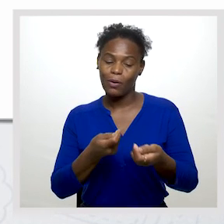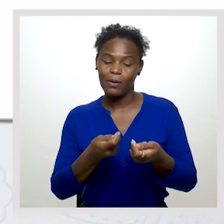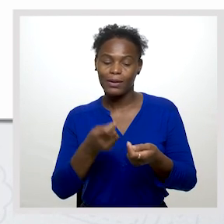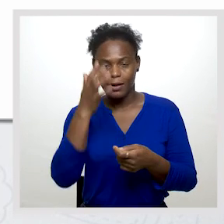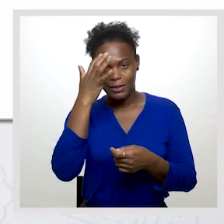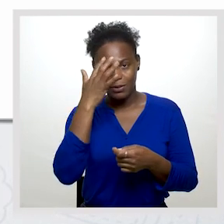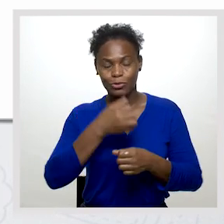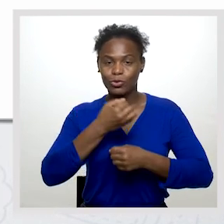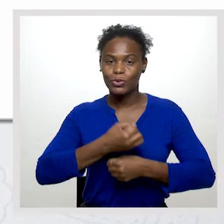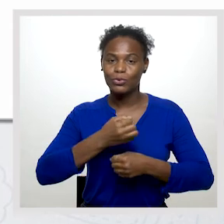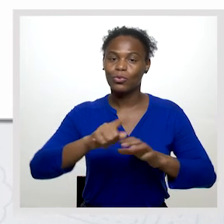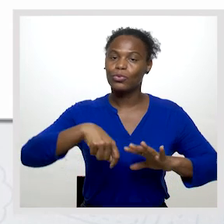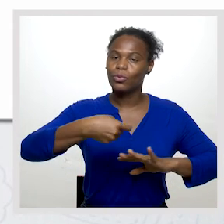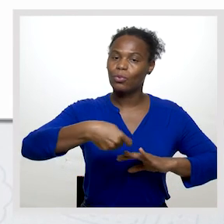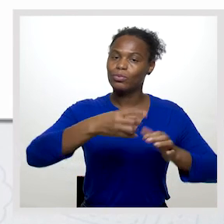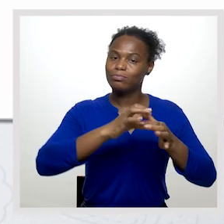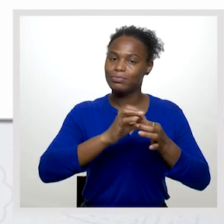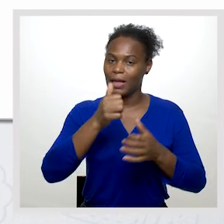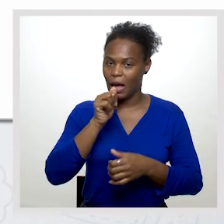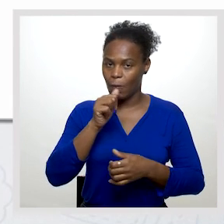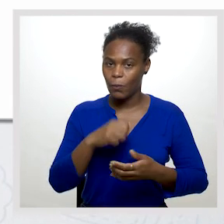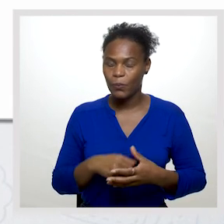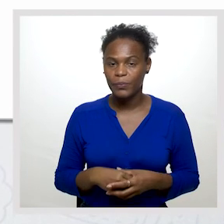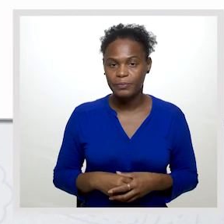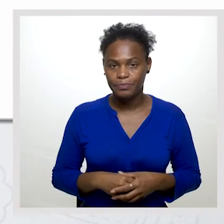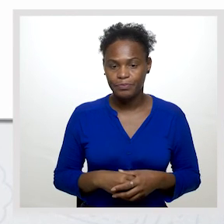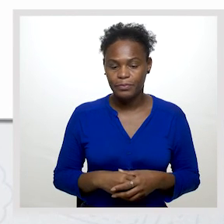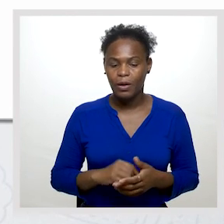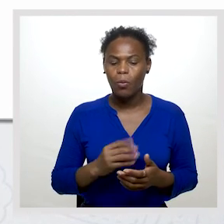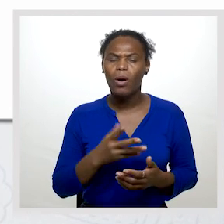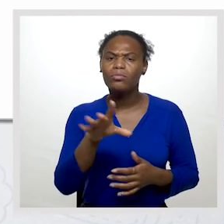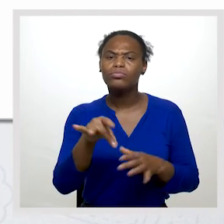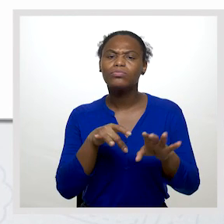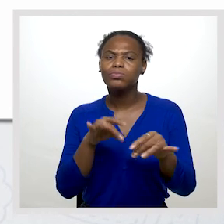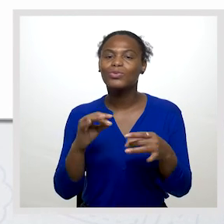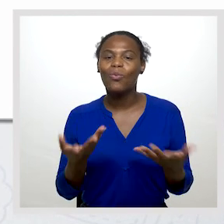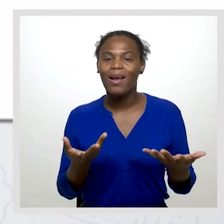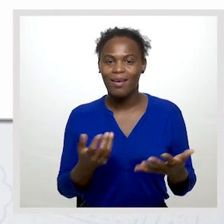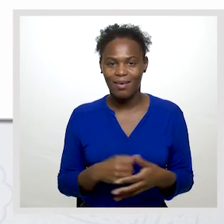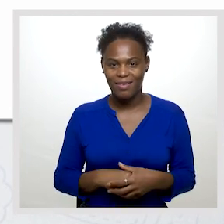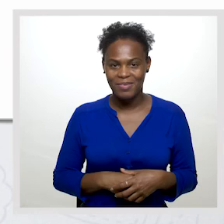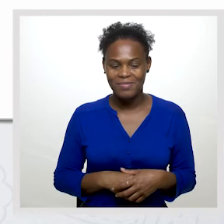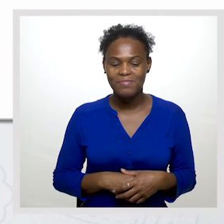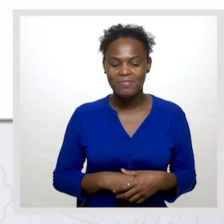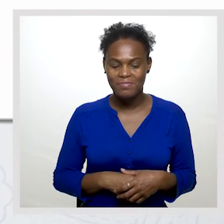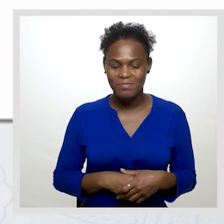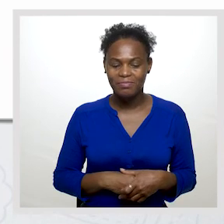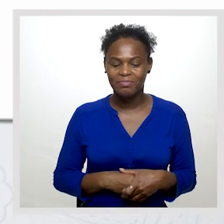racional e sustentável dos recursos hídricos. Qual é que escolheram?